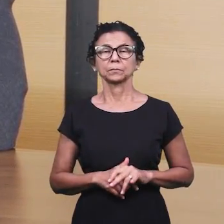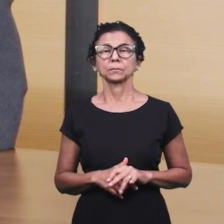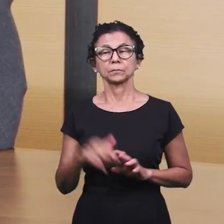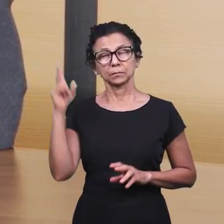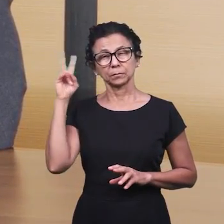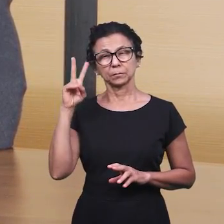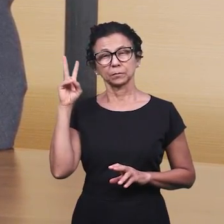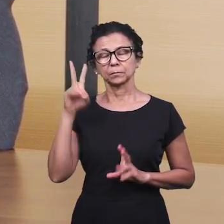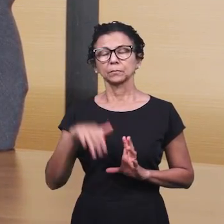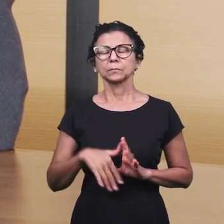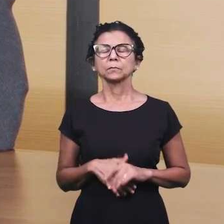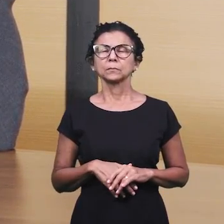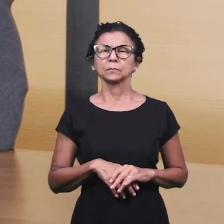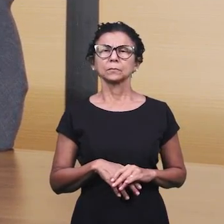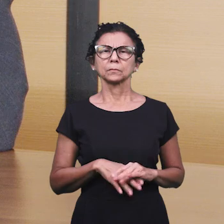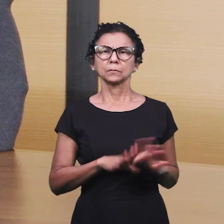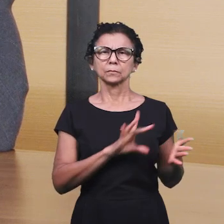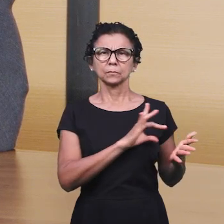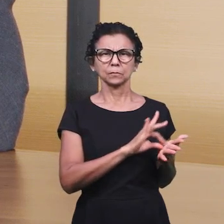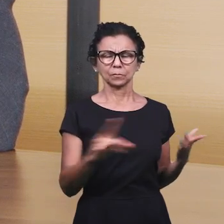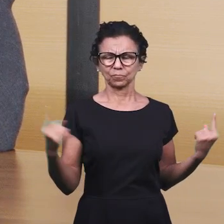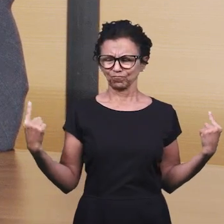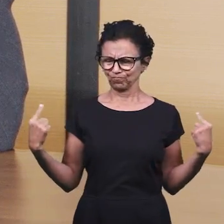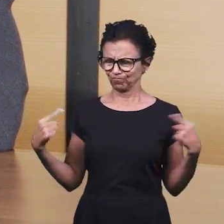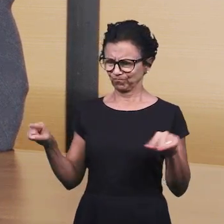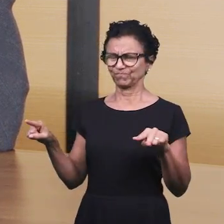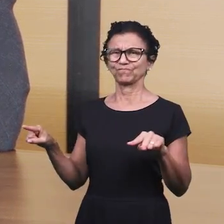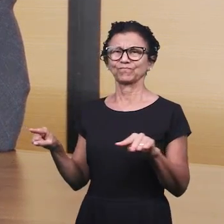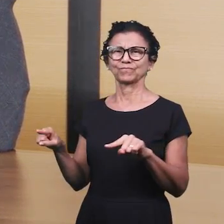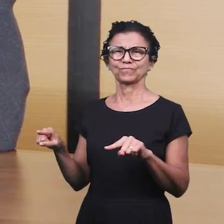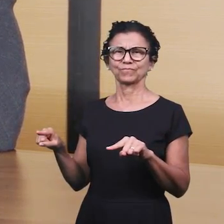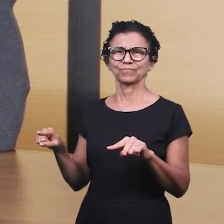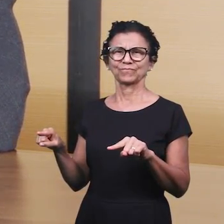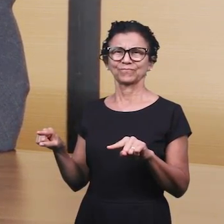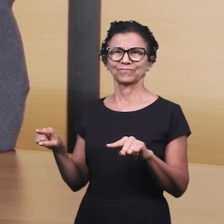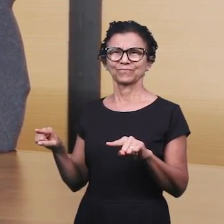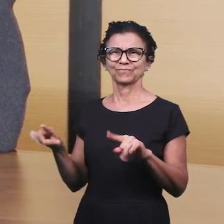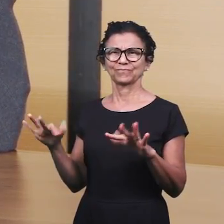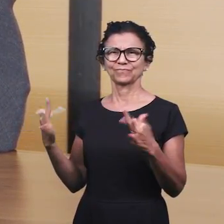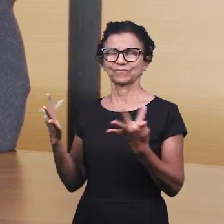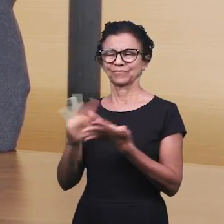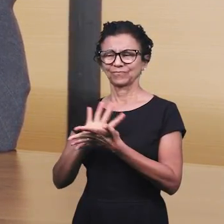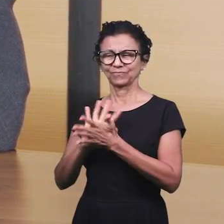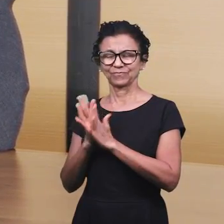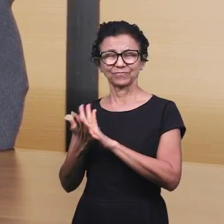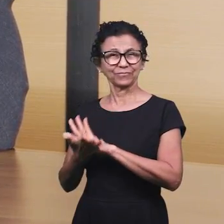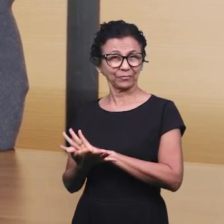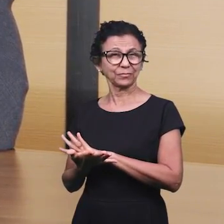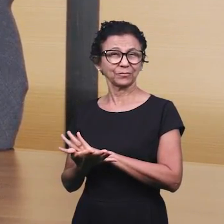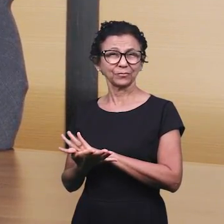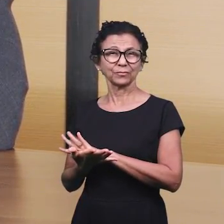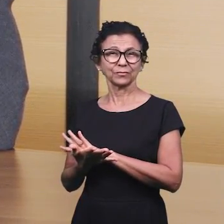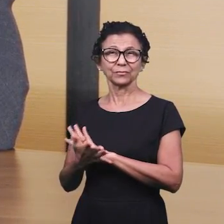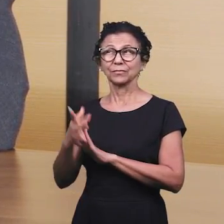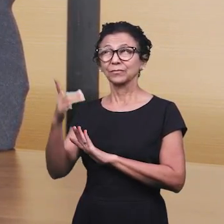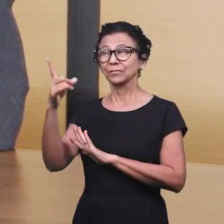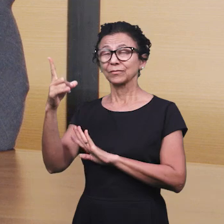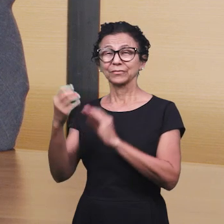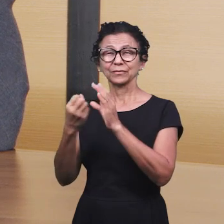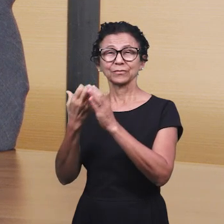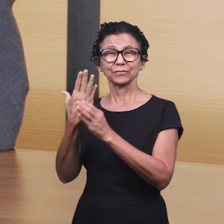sobre... Enquanto o pastor Luiz estava fazendo os comentários sobre essa questão da defesa, da resistência,